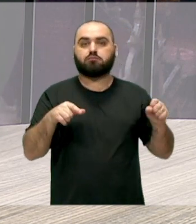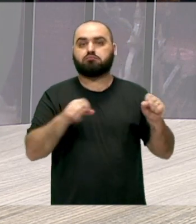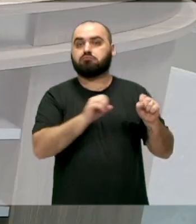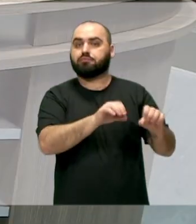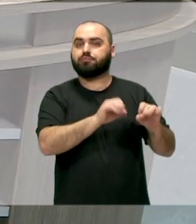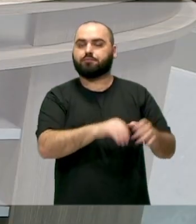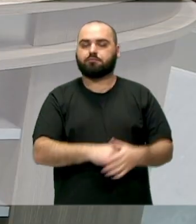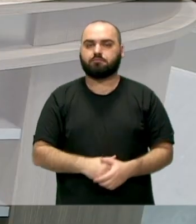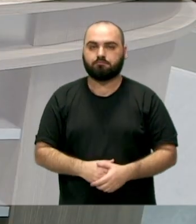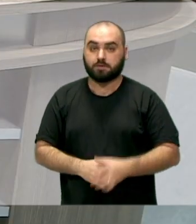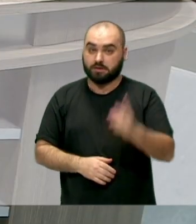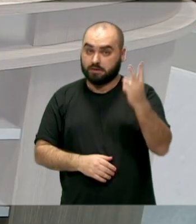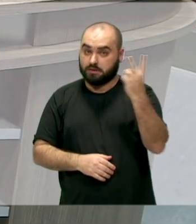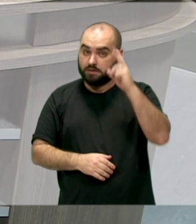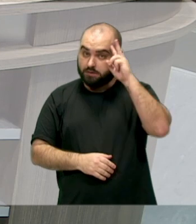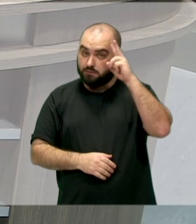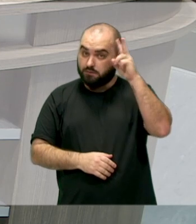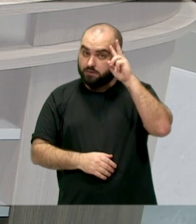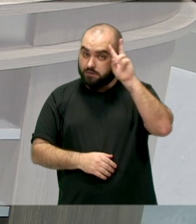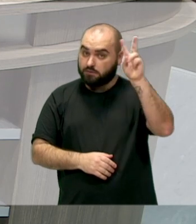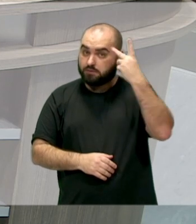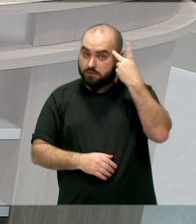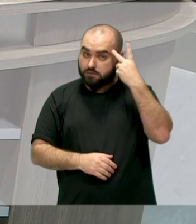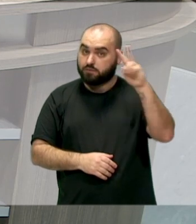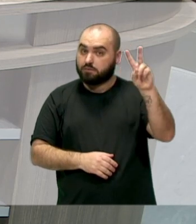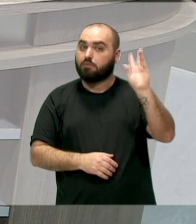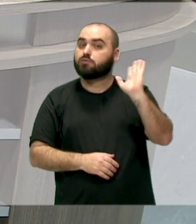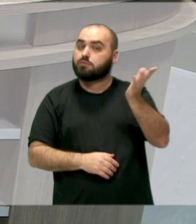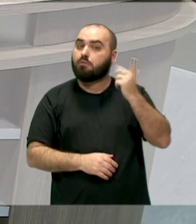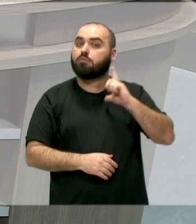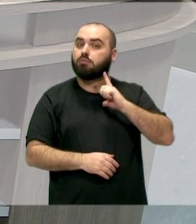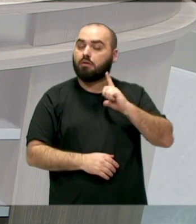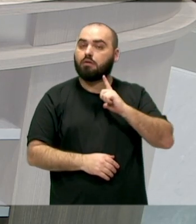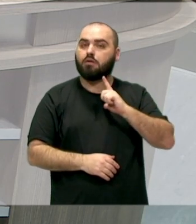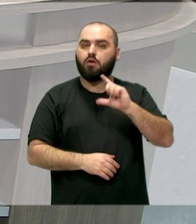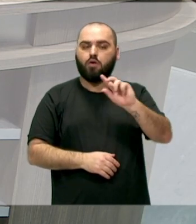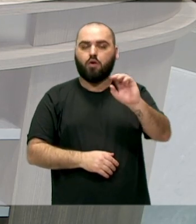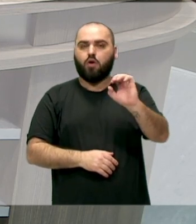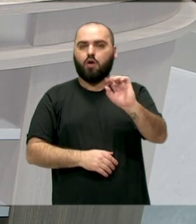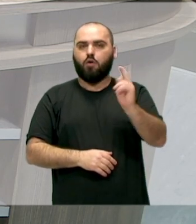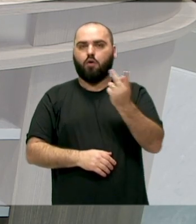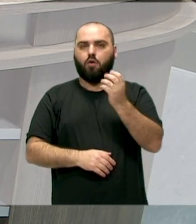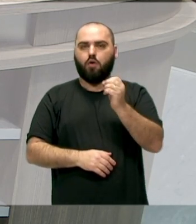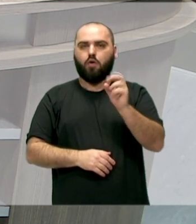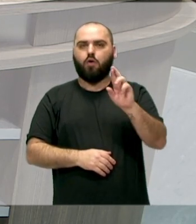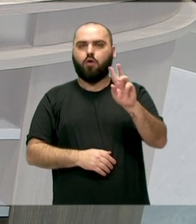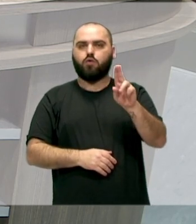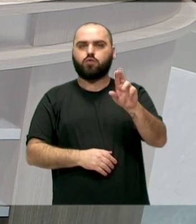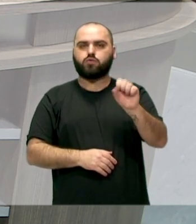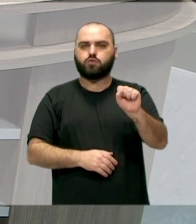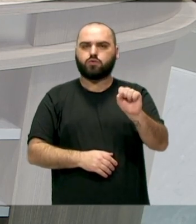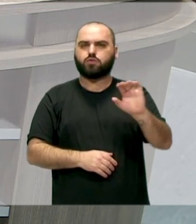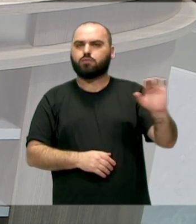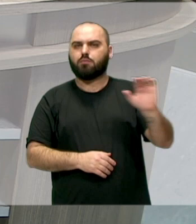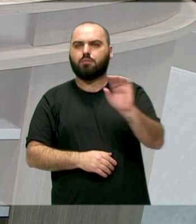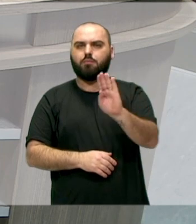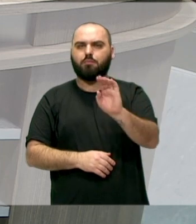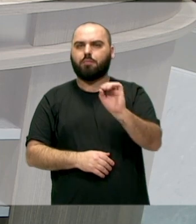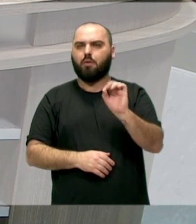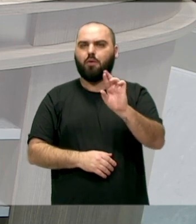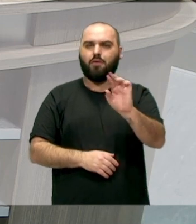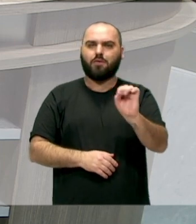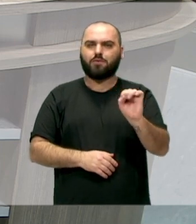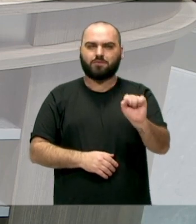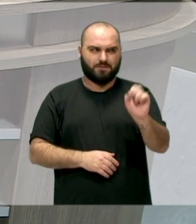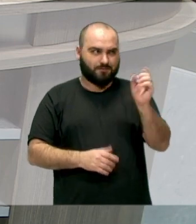no segundo dia, a partir do segundo dia a gente já tem atração, que é a Horus Boros, me corrija se eu estiver enganada, porque a minha mesmo. memória...